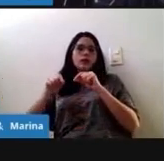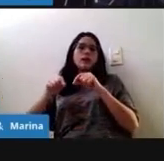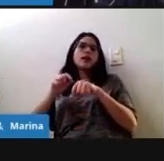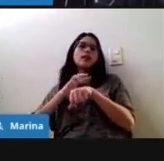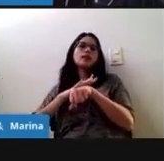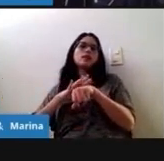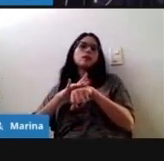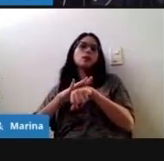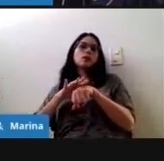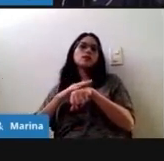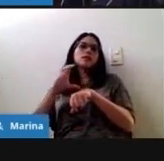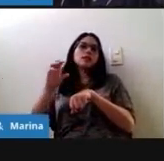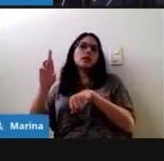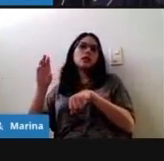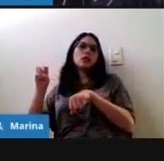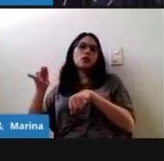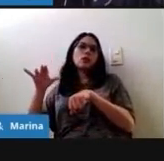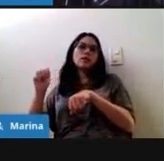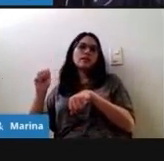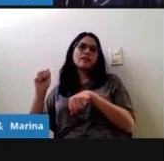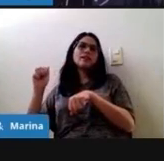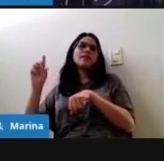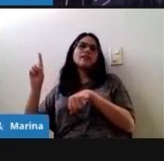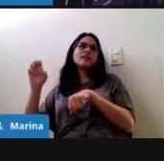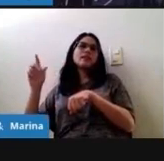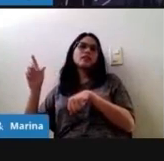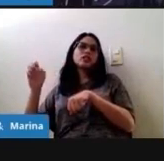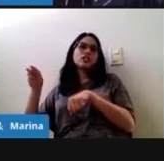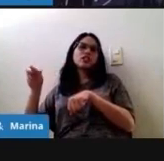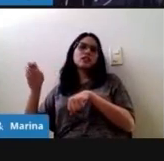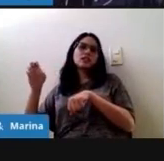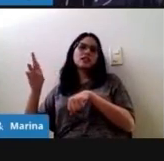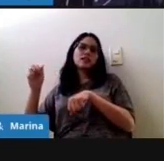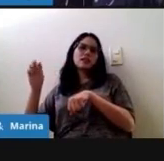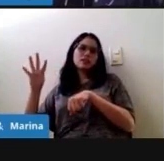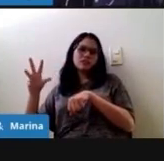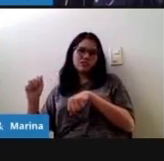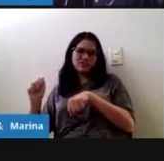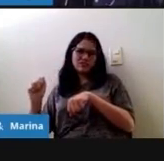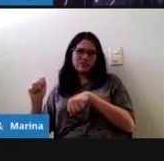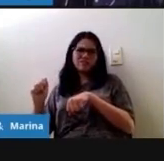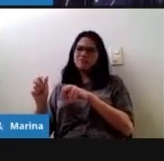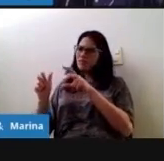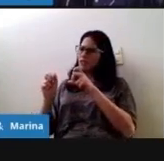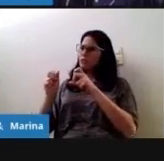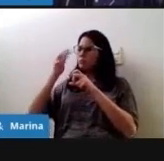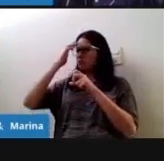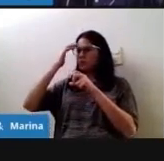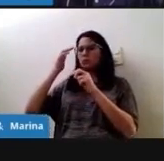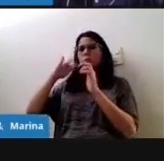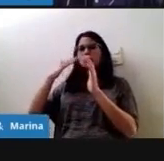doenças crônico-degenerativas, né, a mortalidade ela continua a declinar,